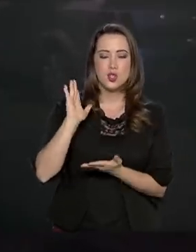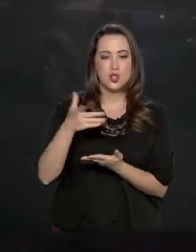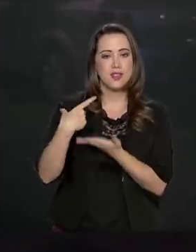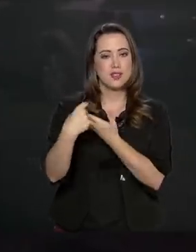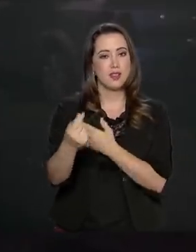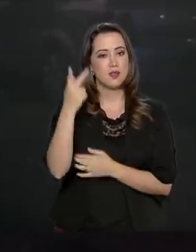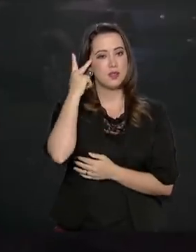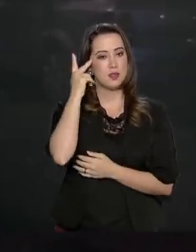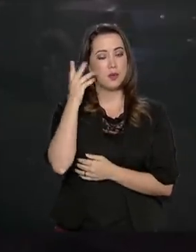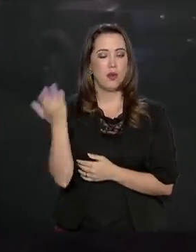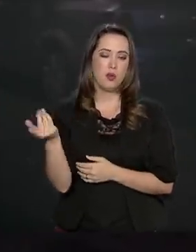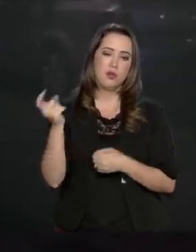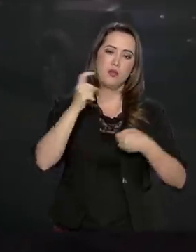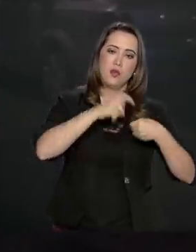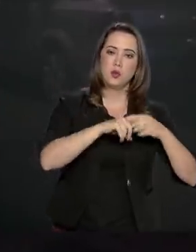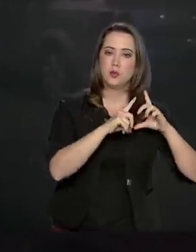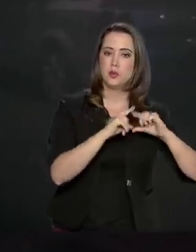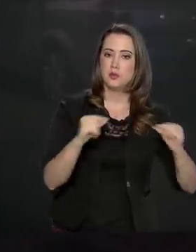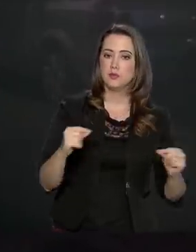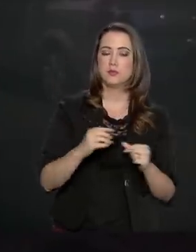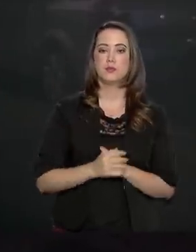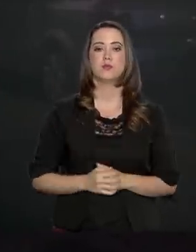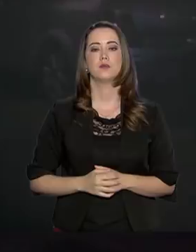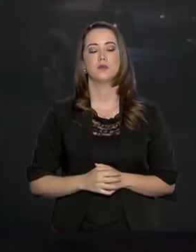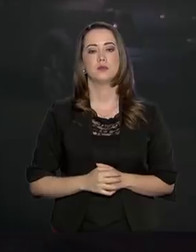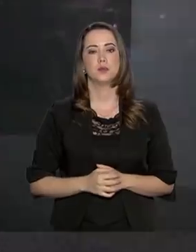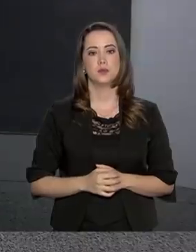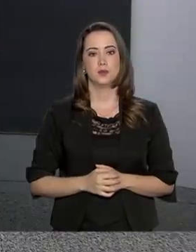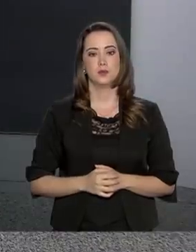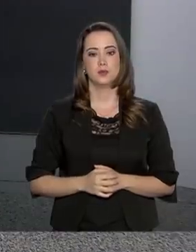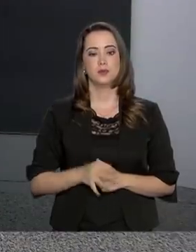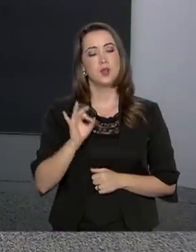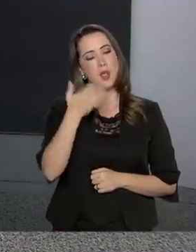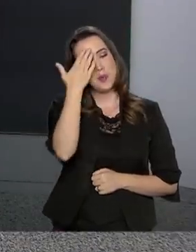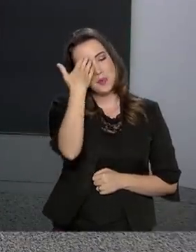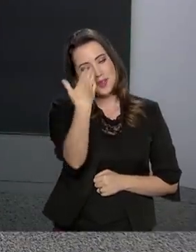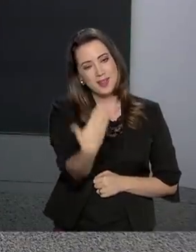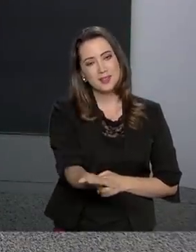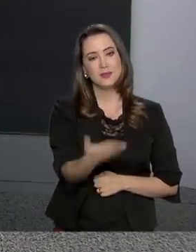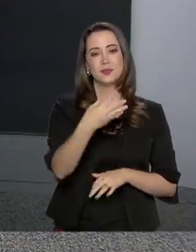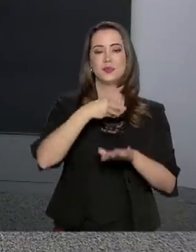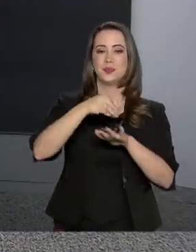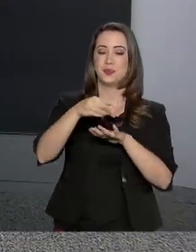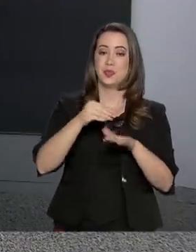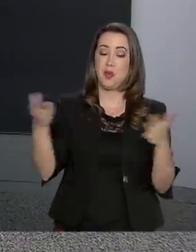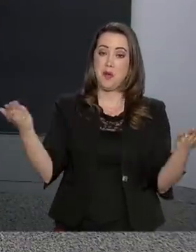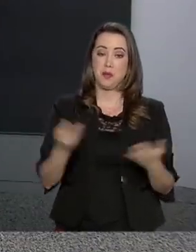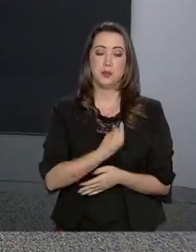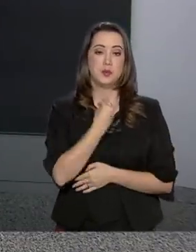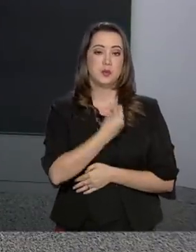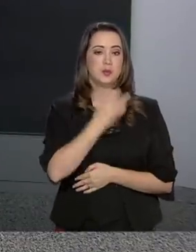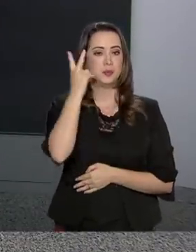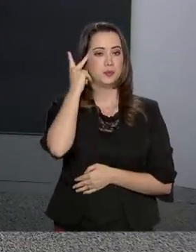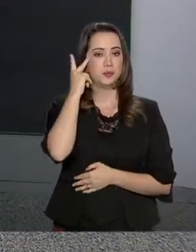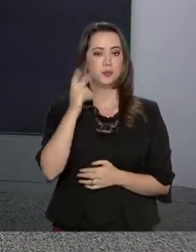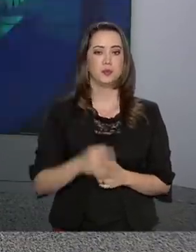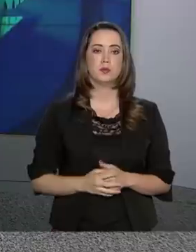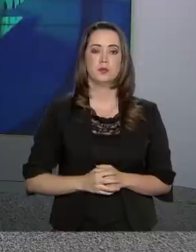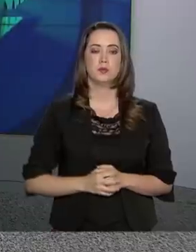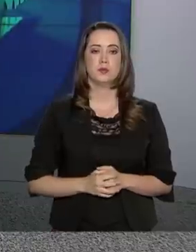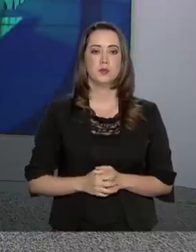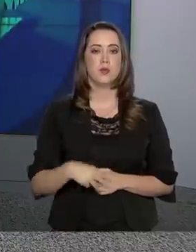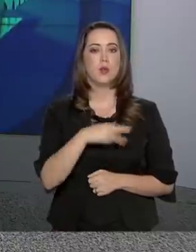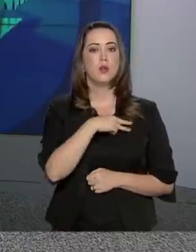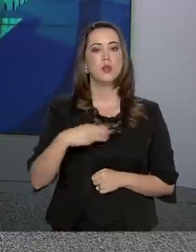nesse momento, se dirige a Brasília. Renata. Obrigada, Ricardo, pelas informações ao vivo direto de São Paulo.